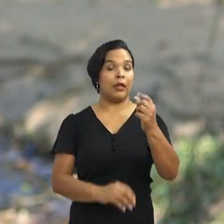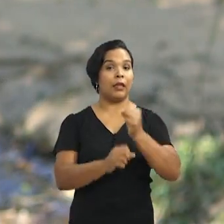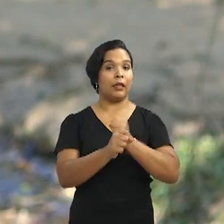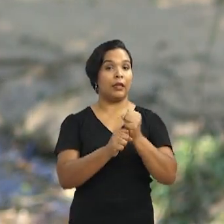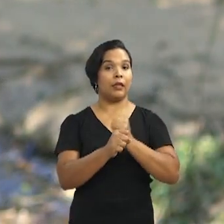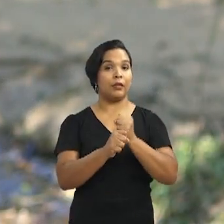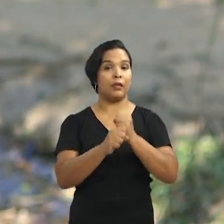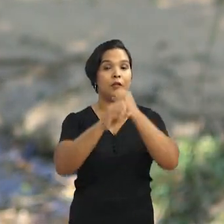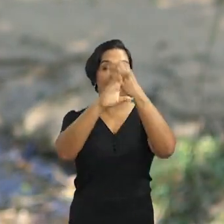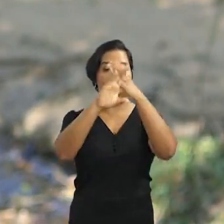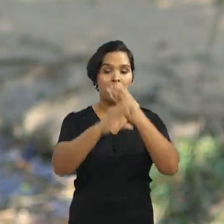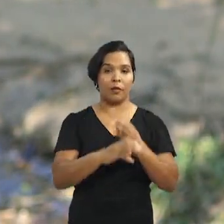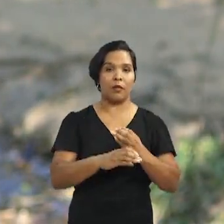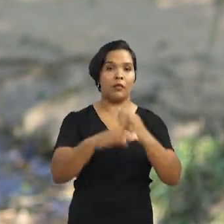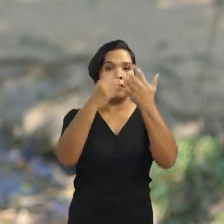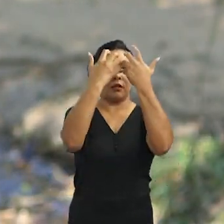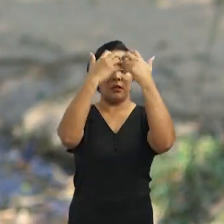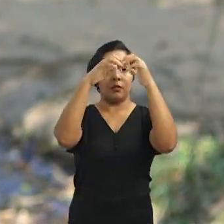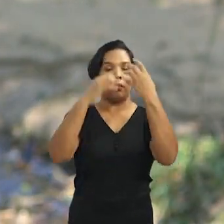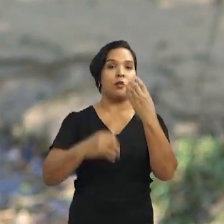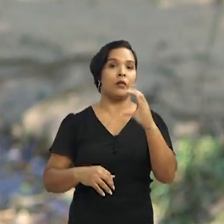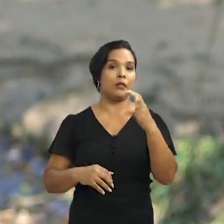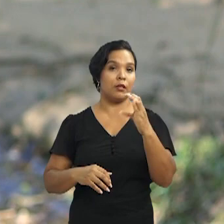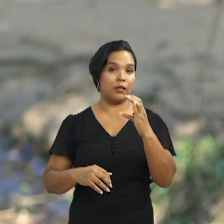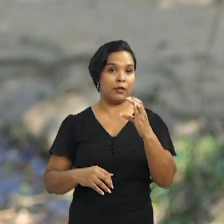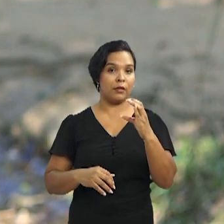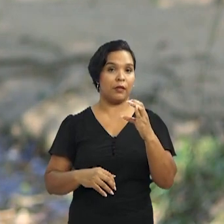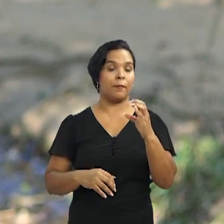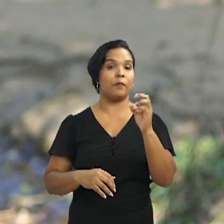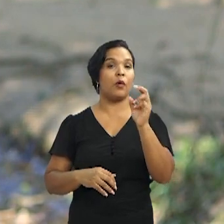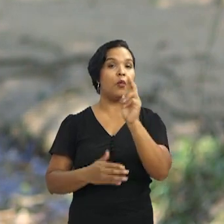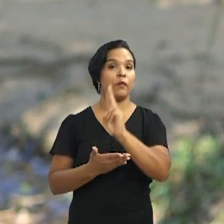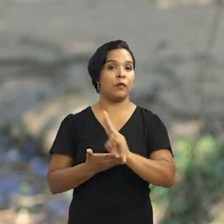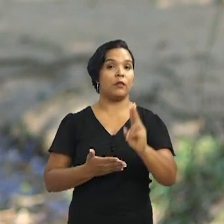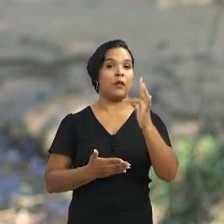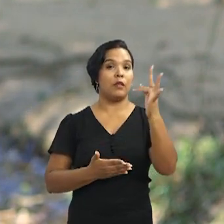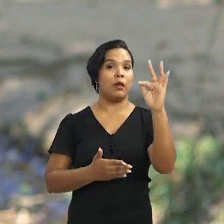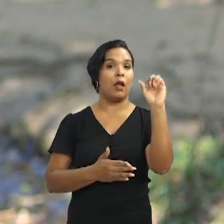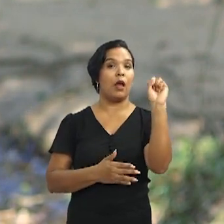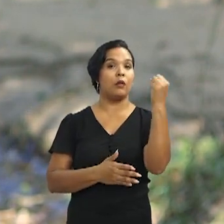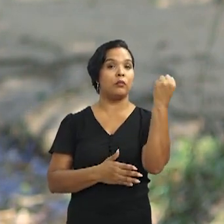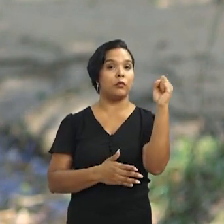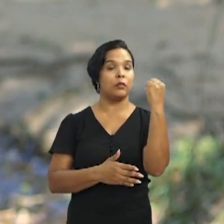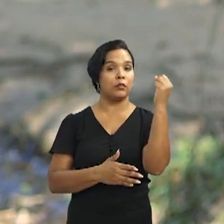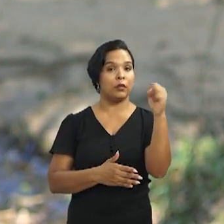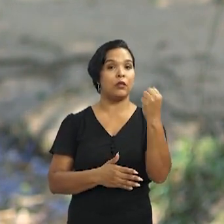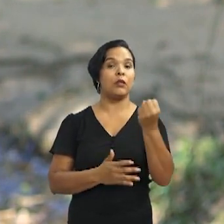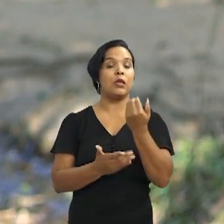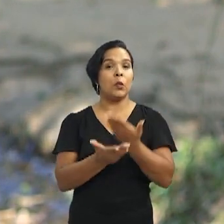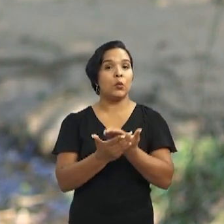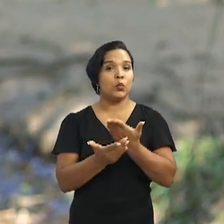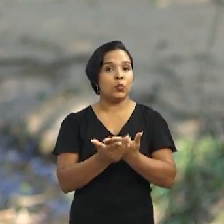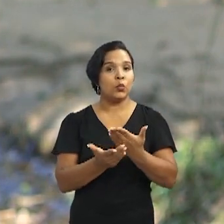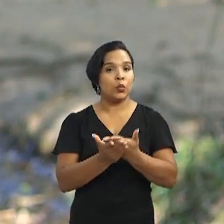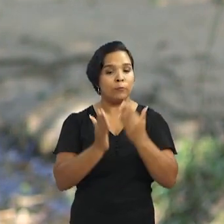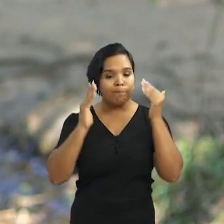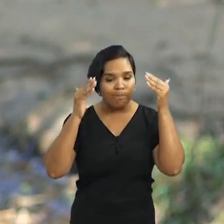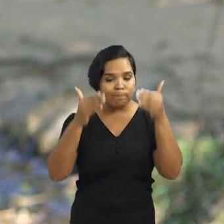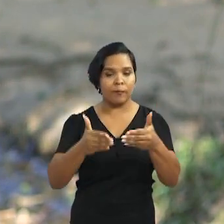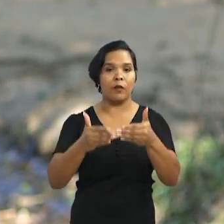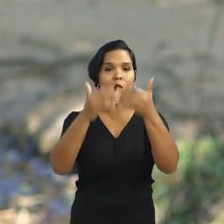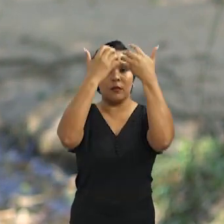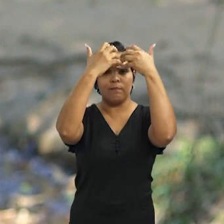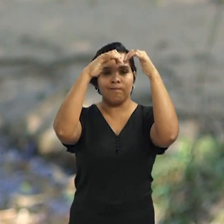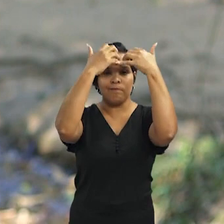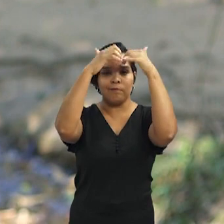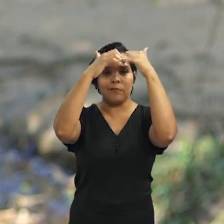Há 10 anos, o Laboratório de Pesquisa em Neurociências da Universidade Federal de Sergipe atua no desenvolvimento de estudos